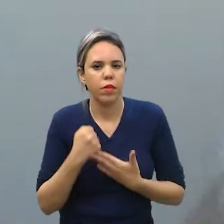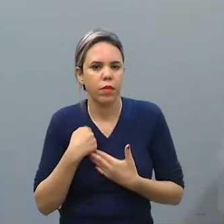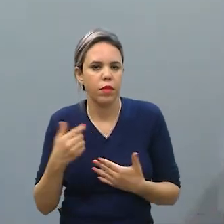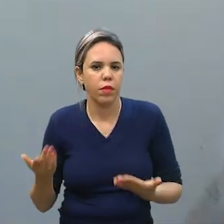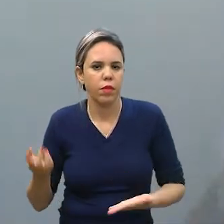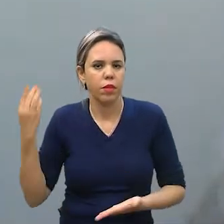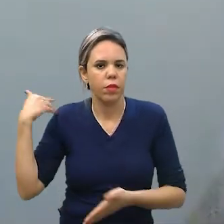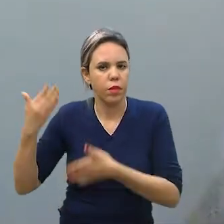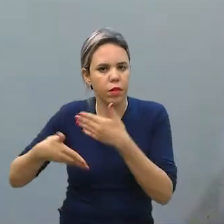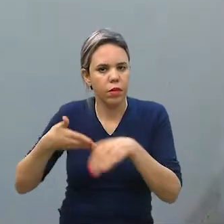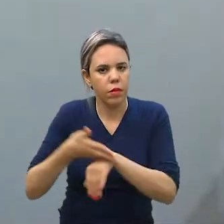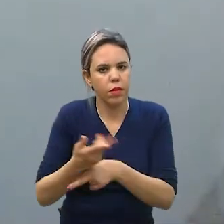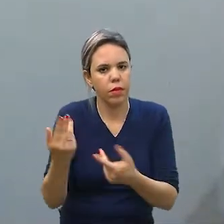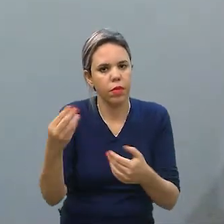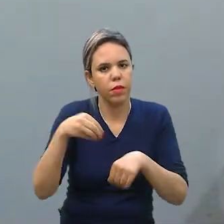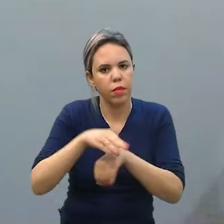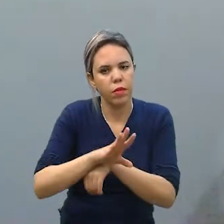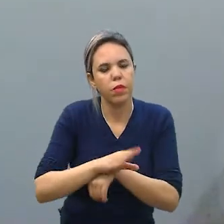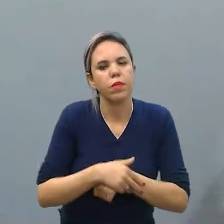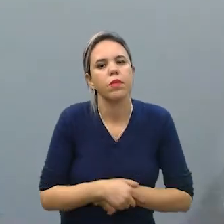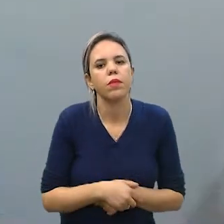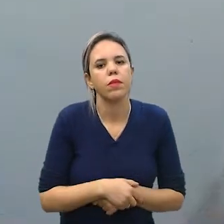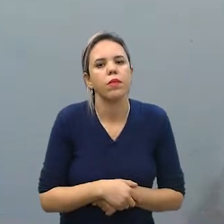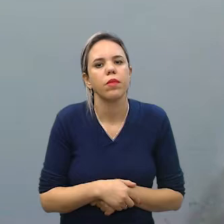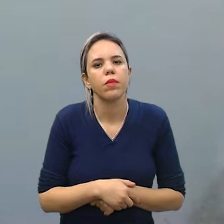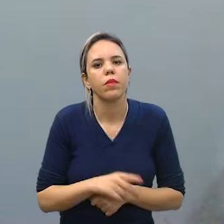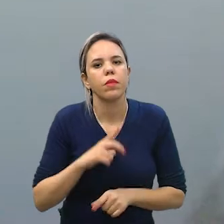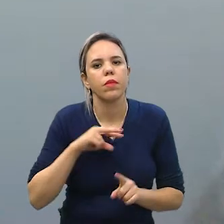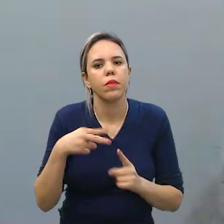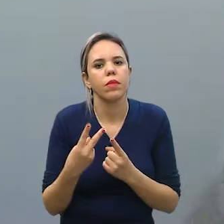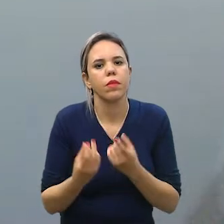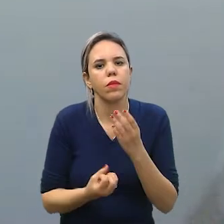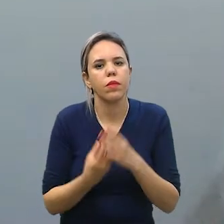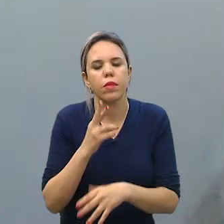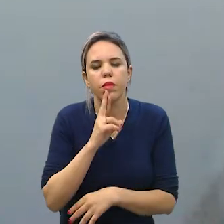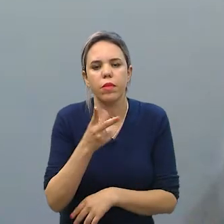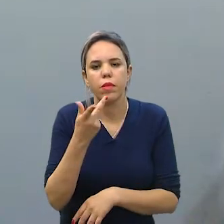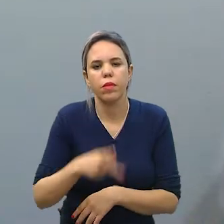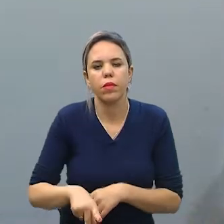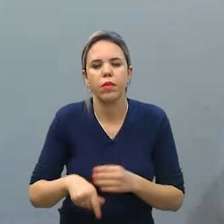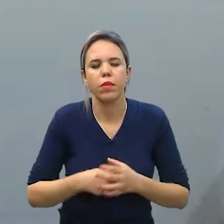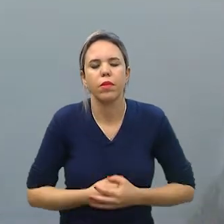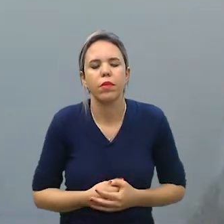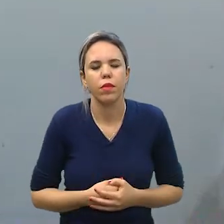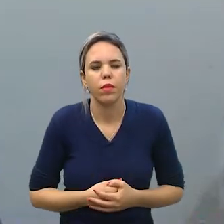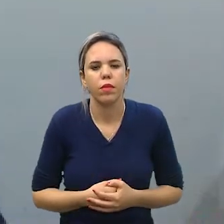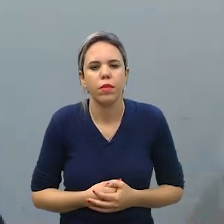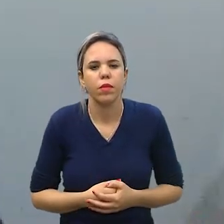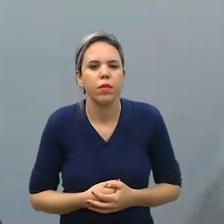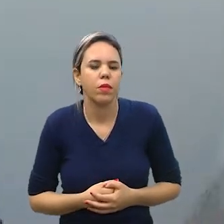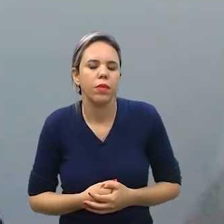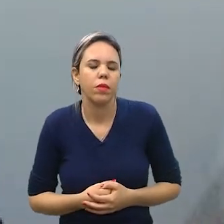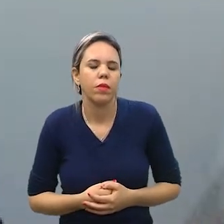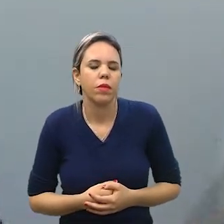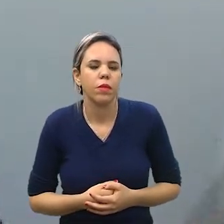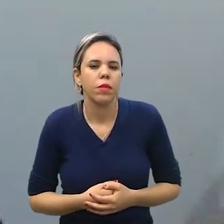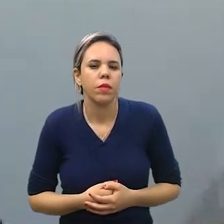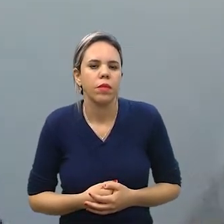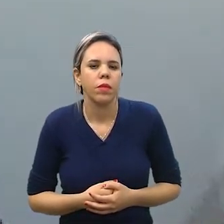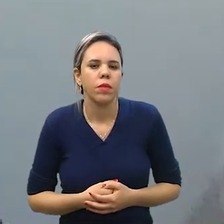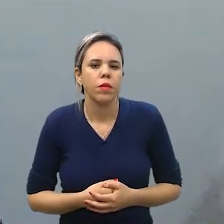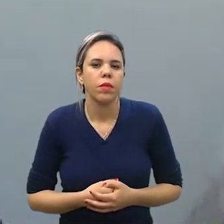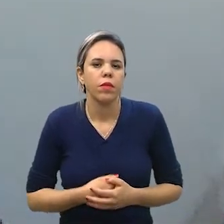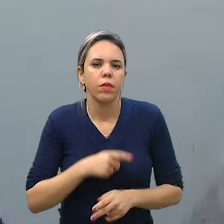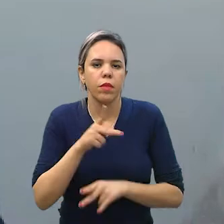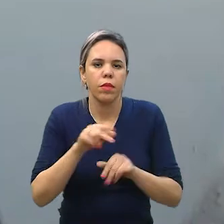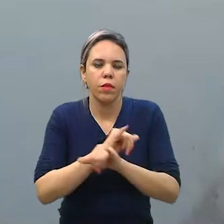espero poder fazer parte disso, né? Tem um aspecto que eu queria ressaltar, Pois não. que hoje tem sido bastante